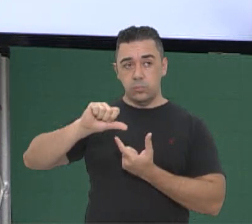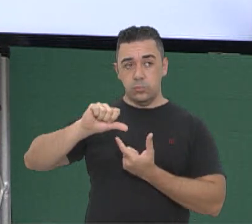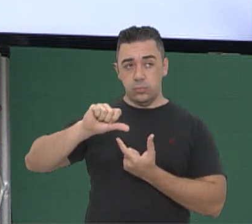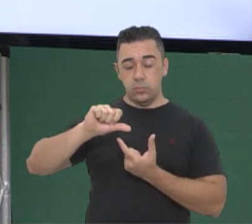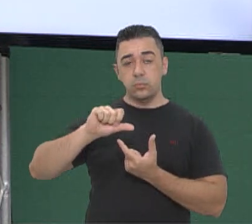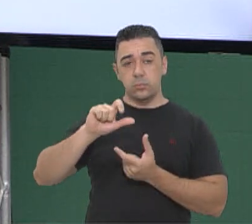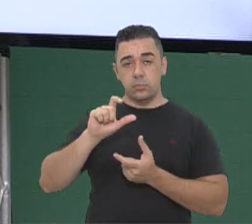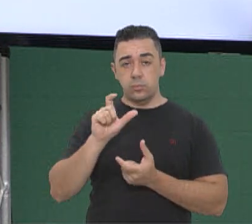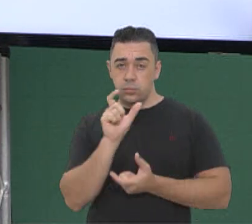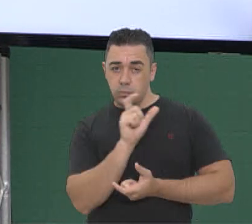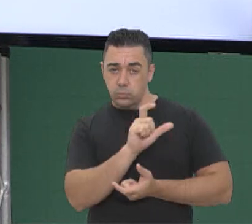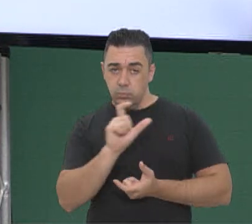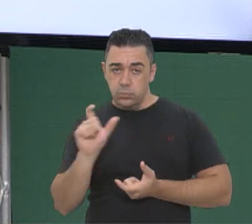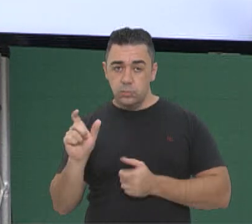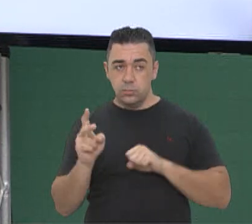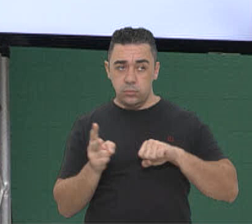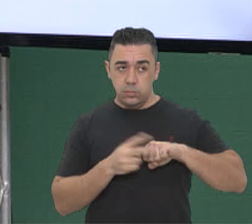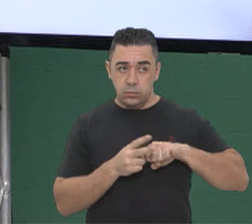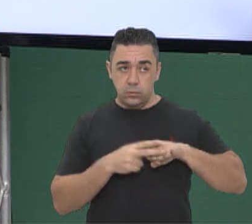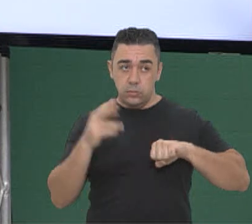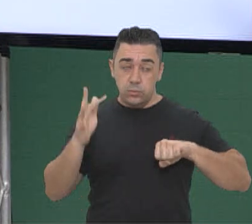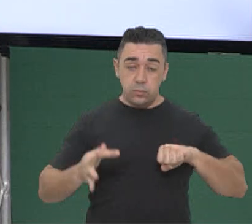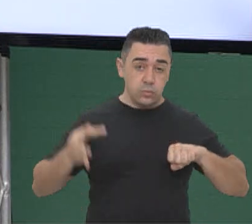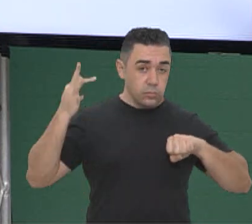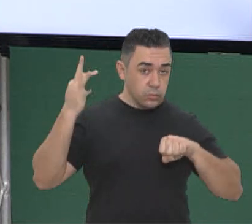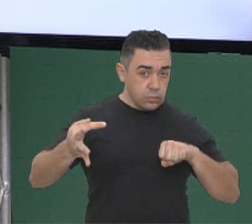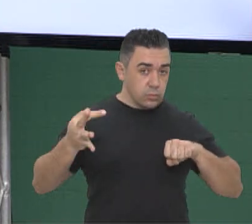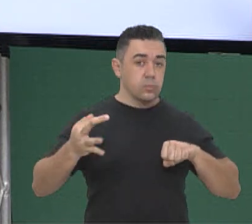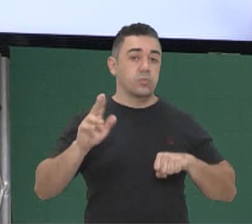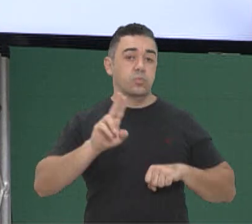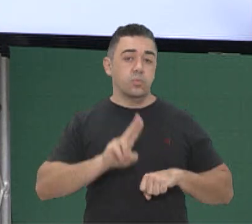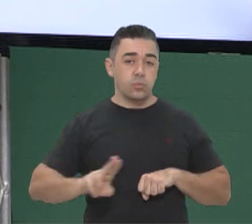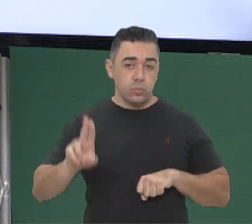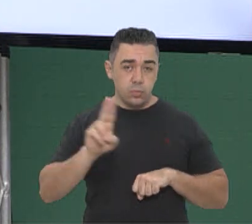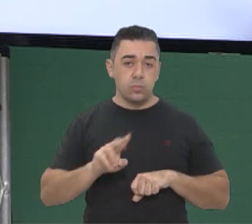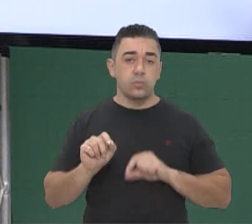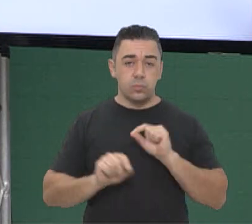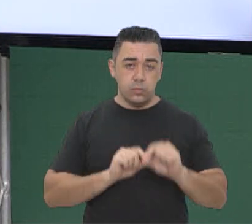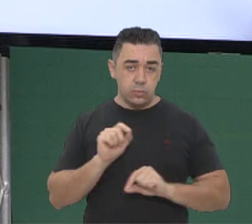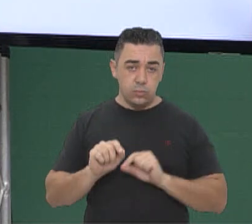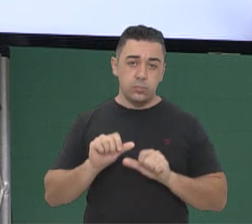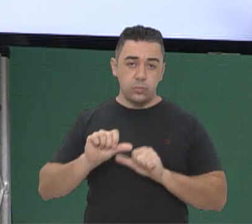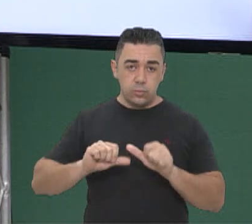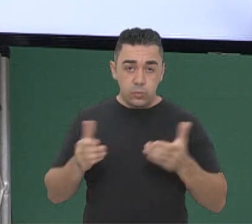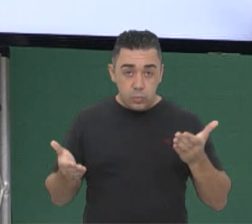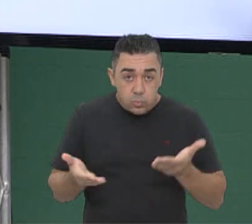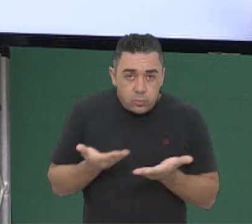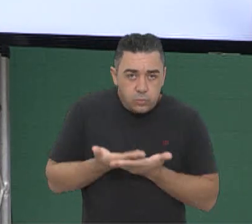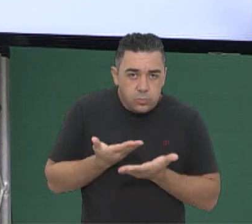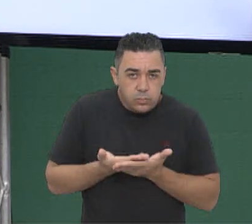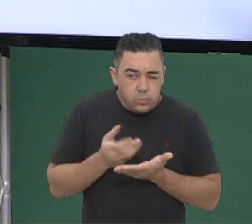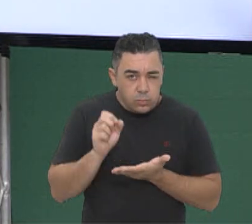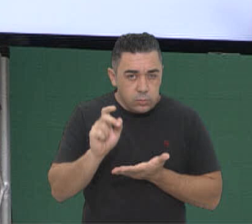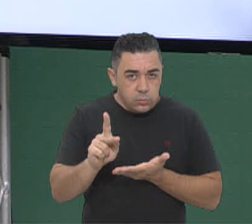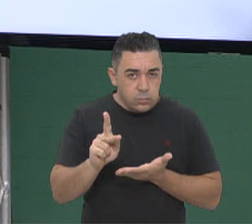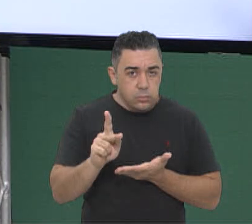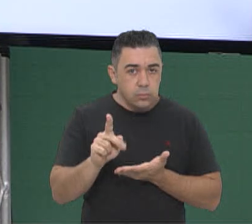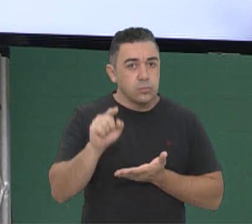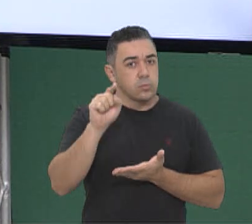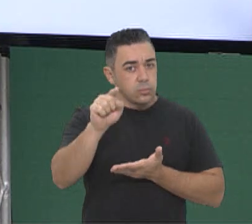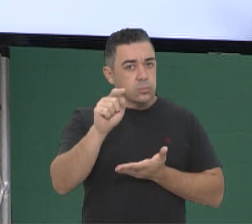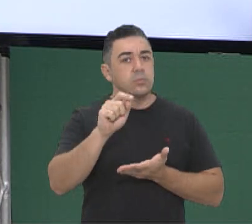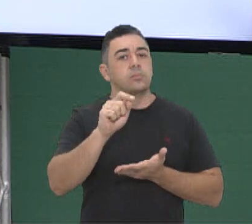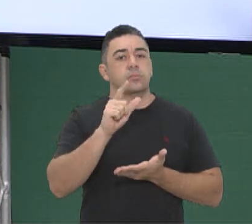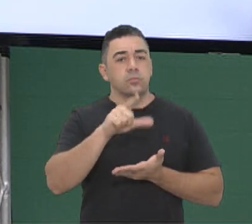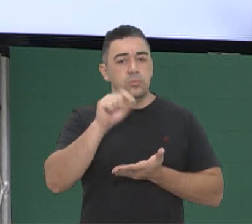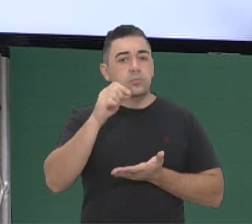estas vinhetas, os verbos, ao futuro, utilizando a perífrase verbal da aula de hoje, ok? Então, vocês vão